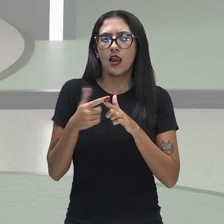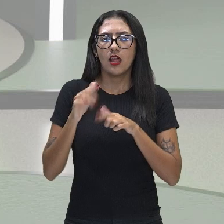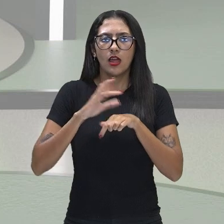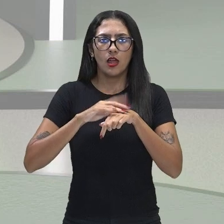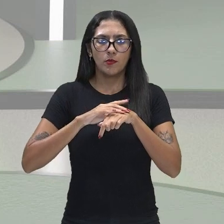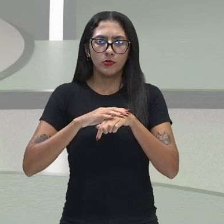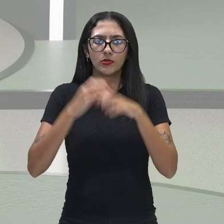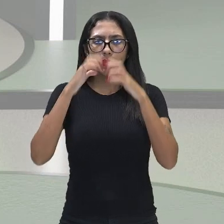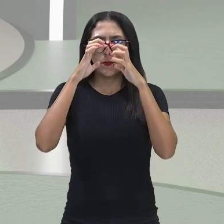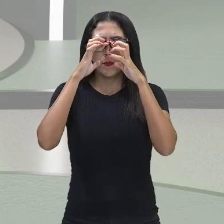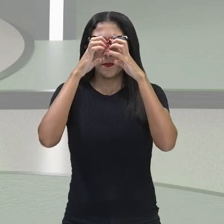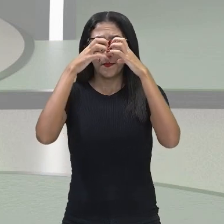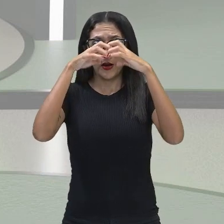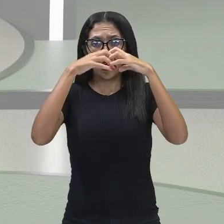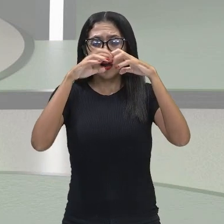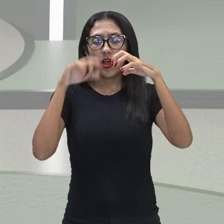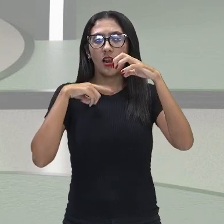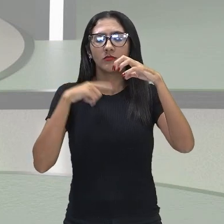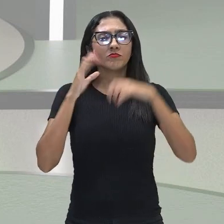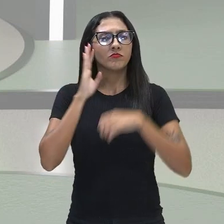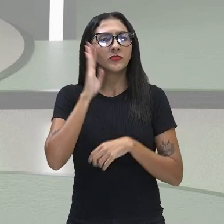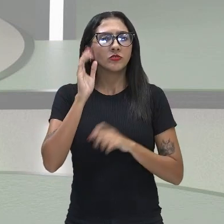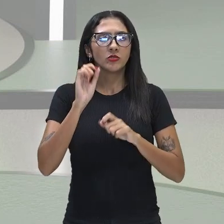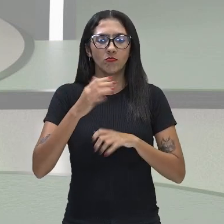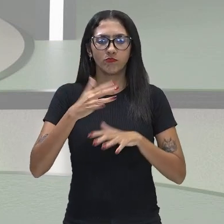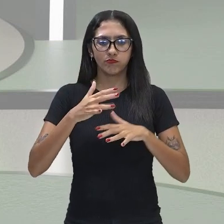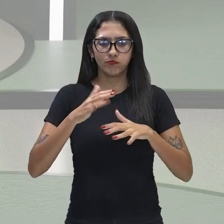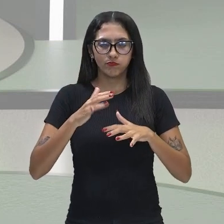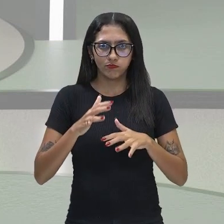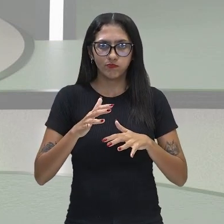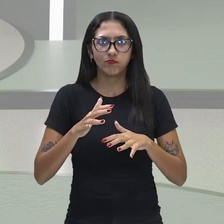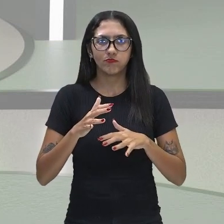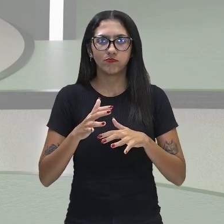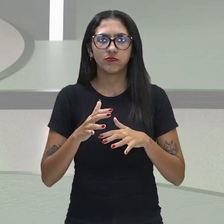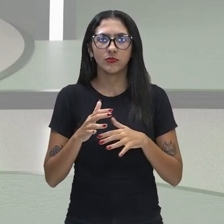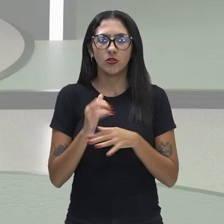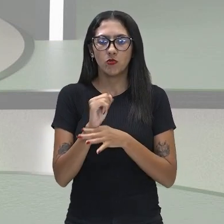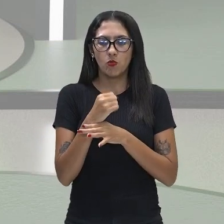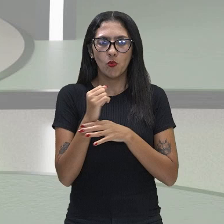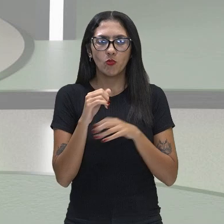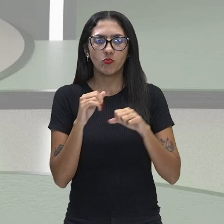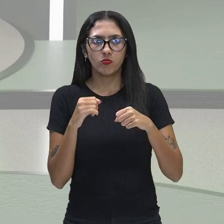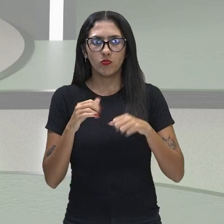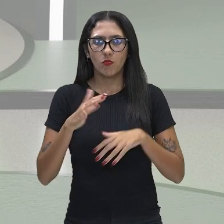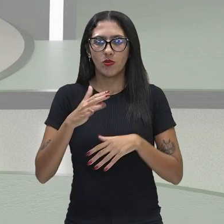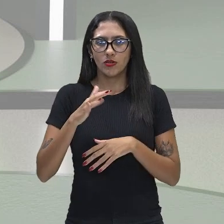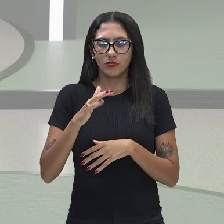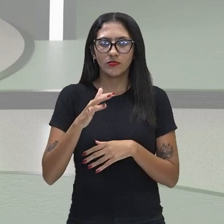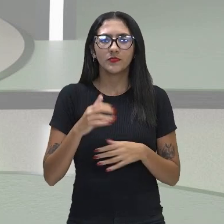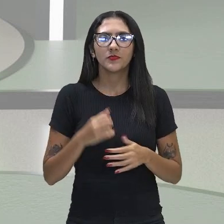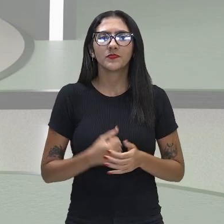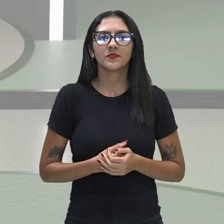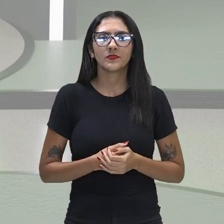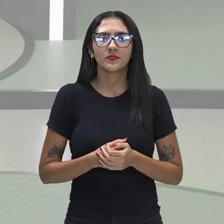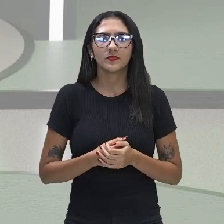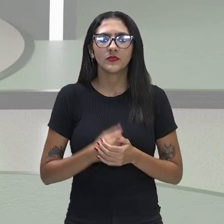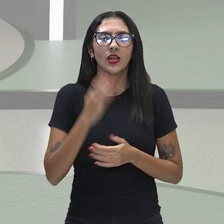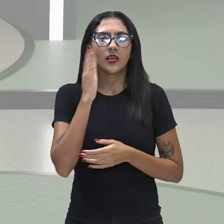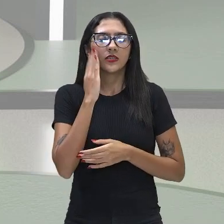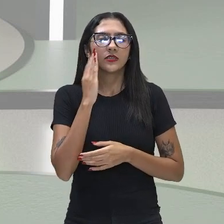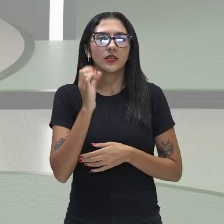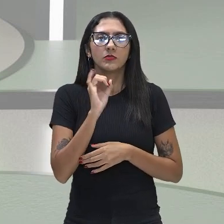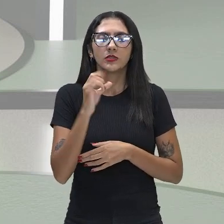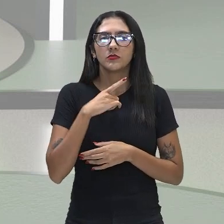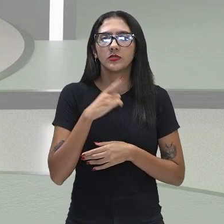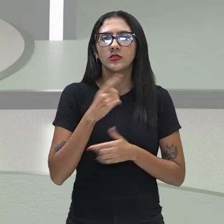degenerativa, caracterizada principalmente pelo tremor, né, muscular, mesmo quando os músculos estão em